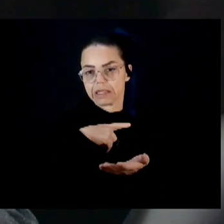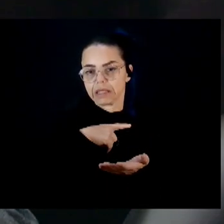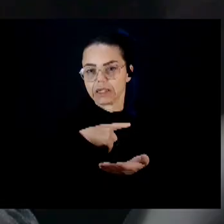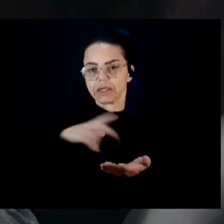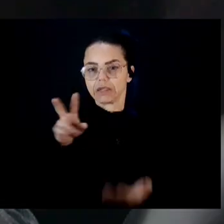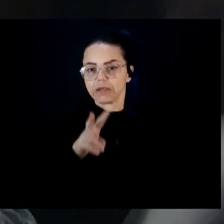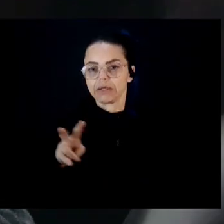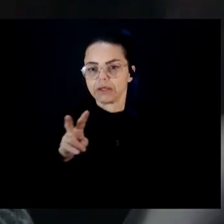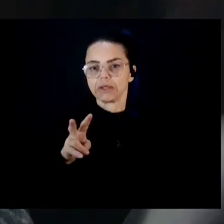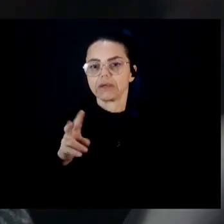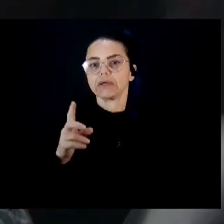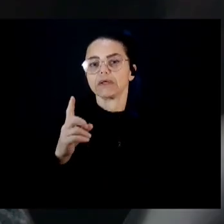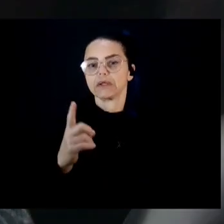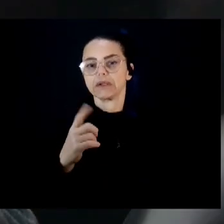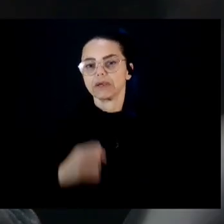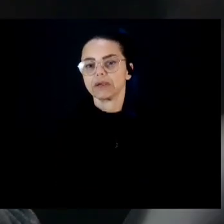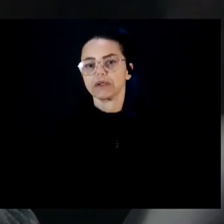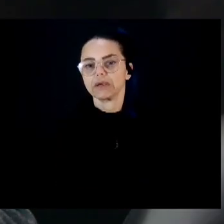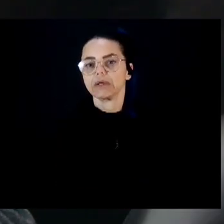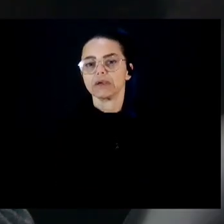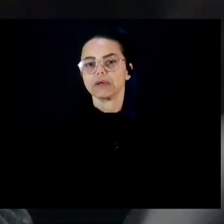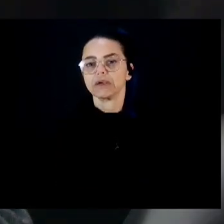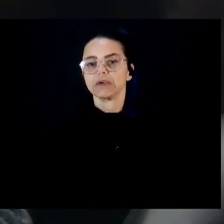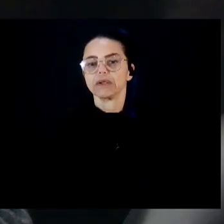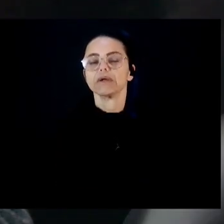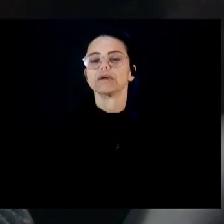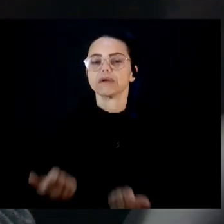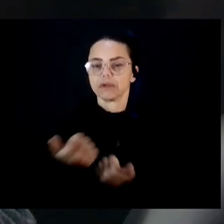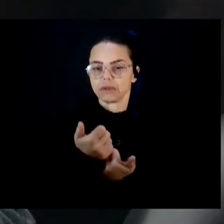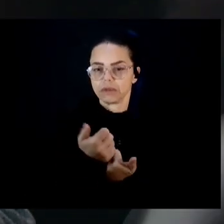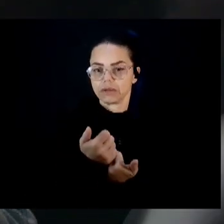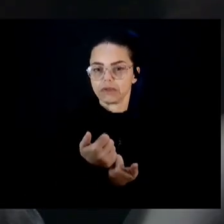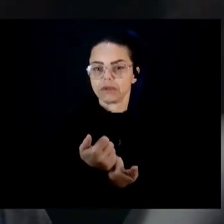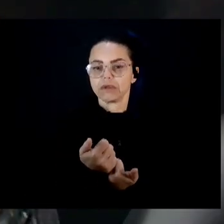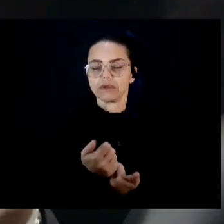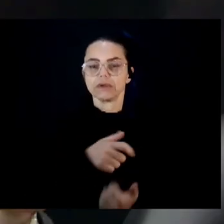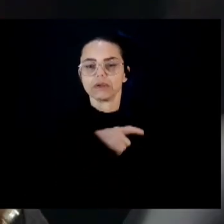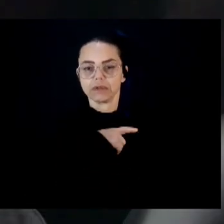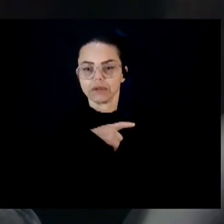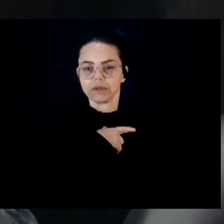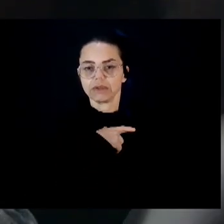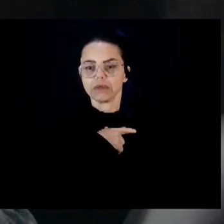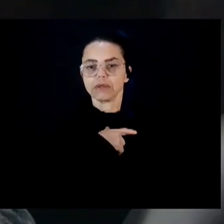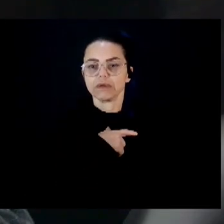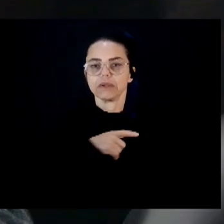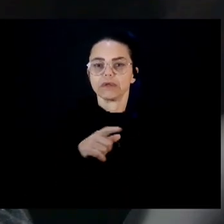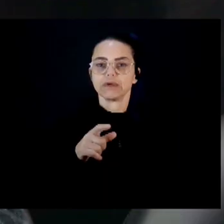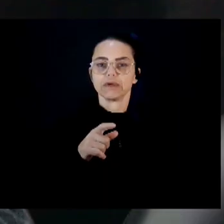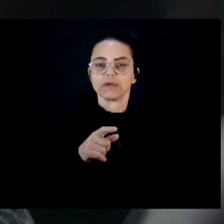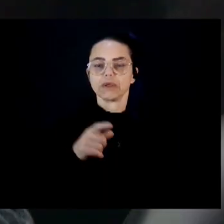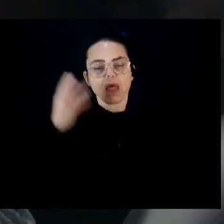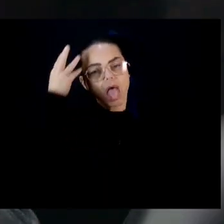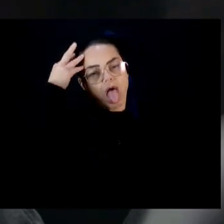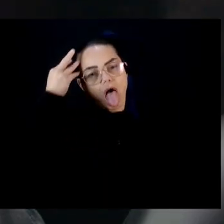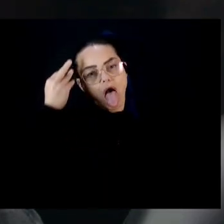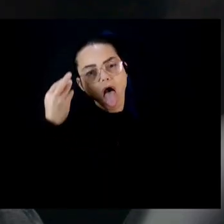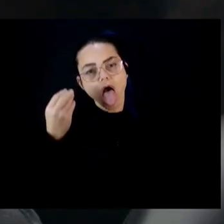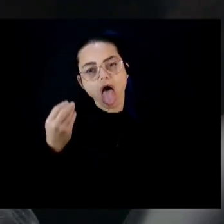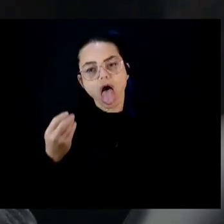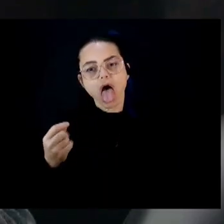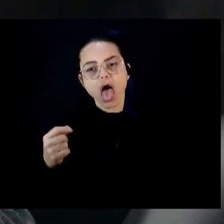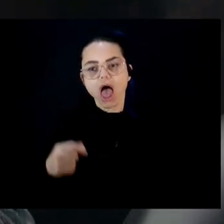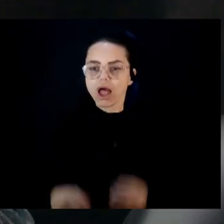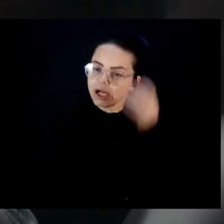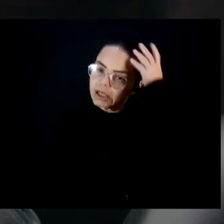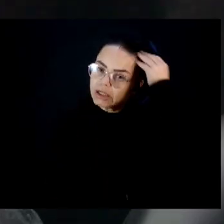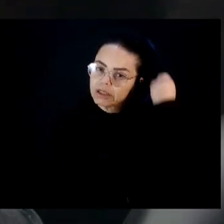esse tipo de coisa. Vamos repor? Vamos repor. Você está com um sinal ali que precisa repor, por exemplo, uma queda de cabelo, está com o sistema imune